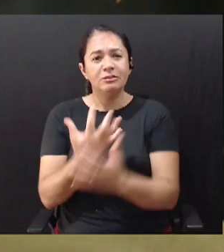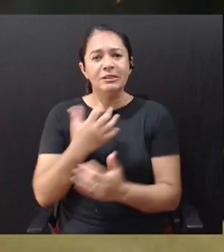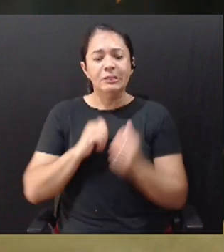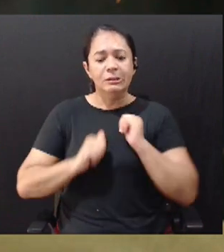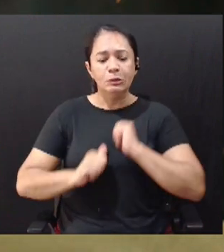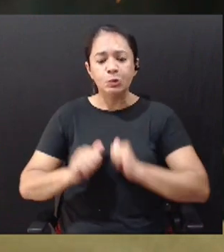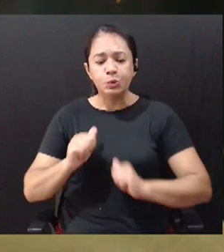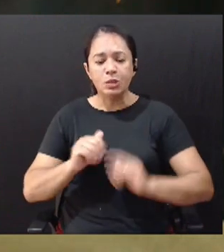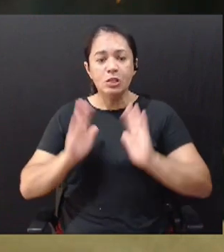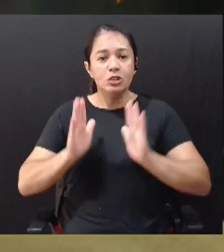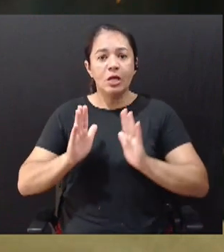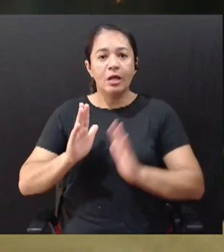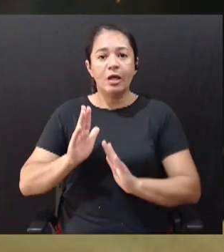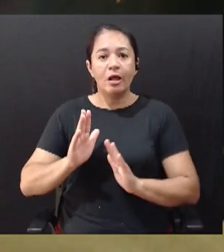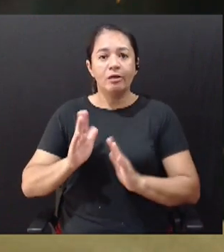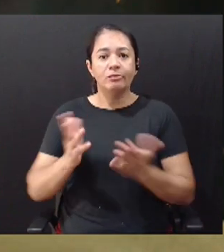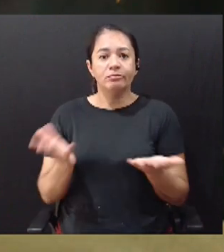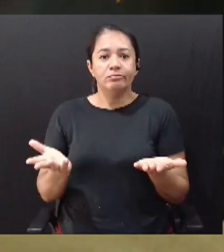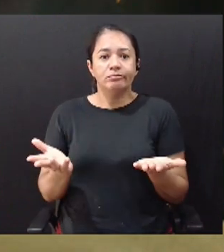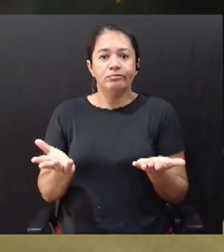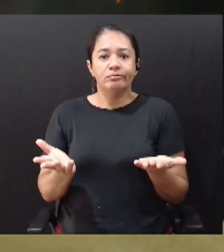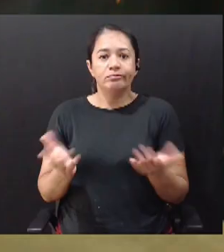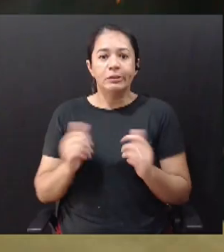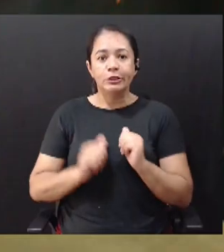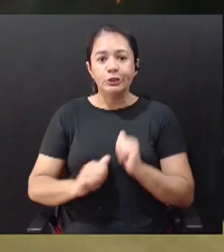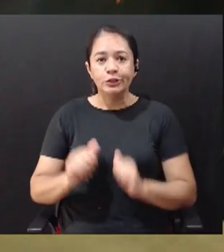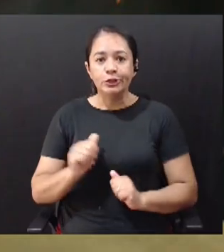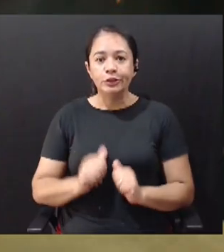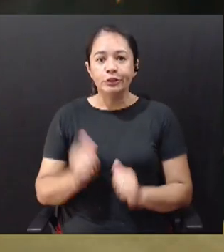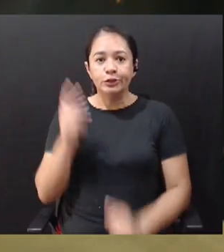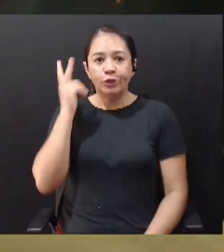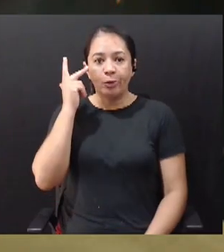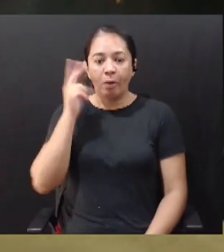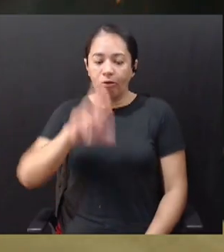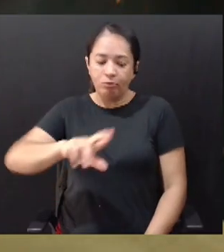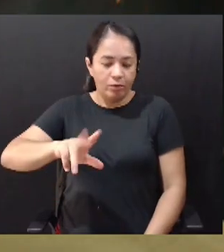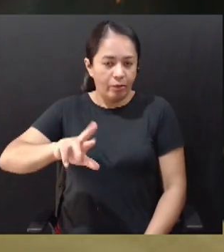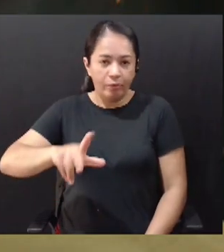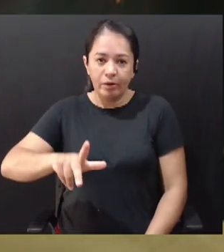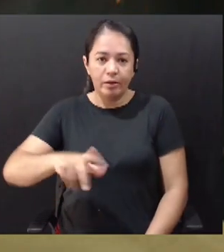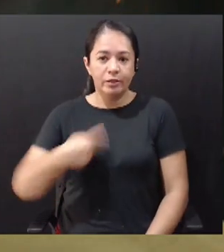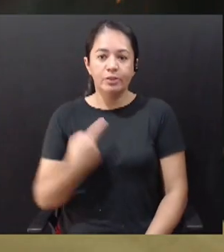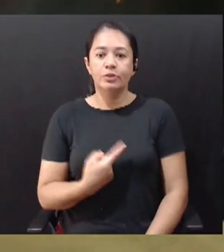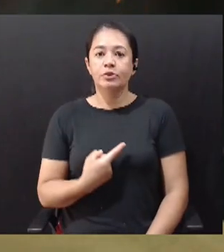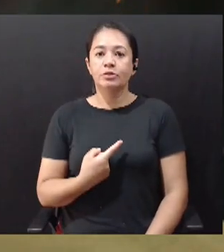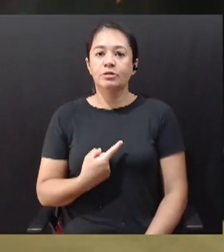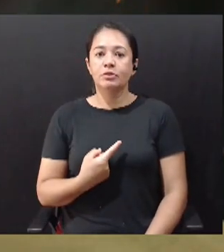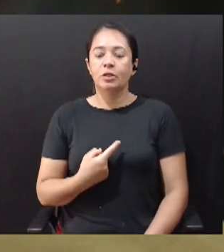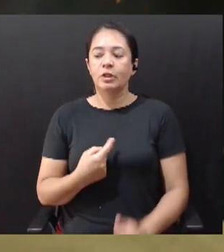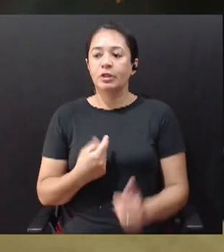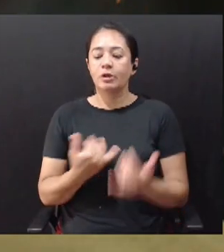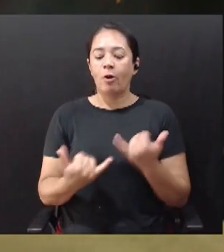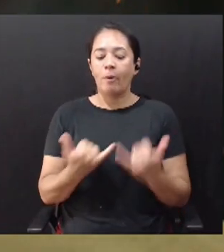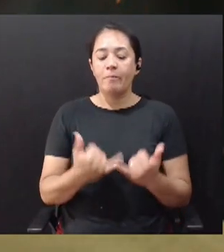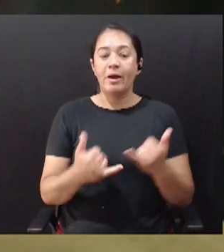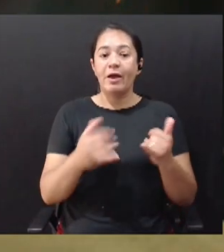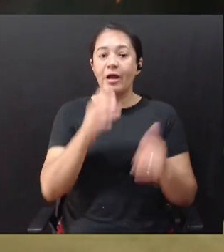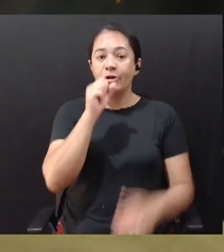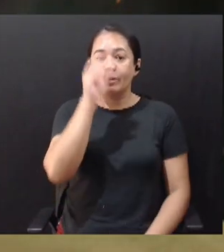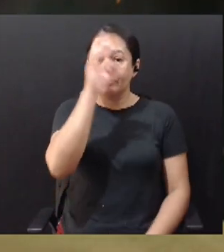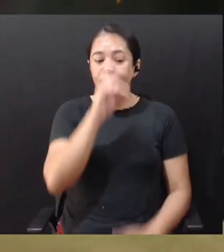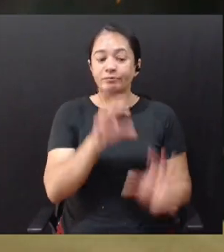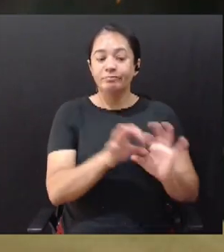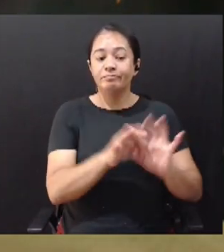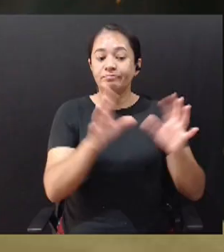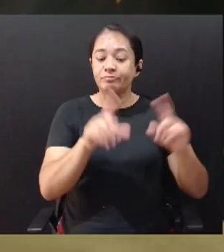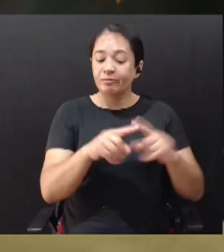é considerada aí uma ansiedade natural. A gente associa o fim de semana à liberdade, mas às vezes isso vem